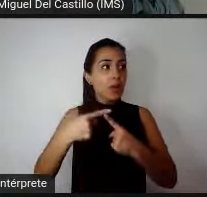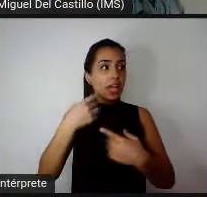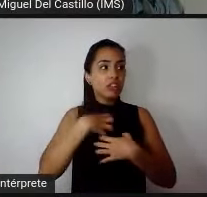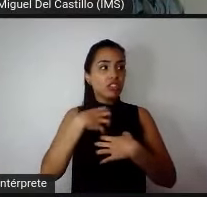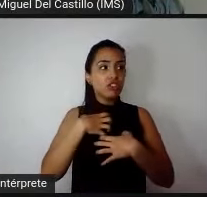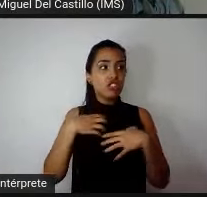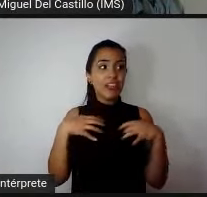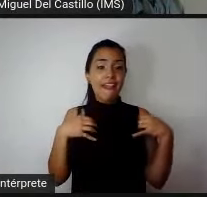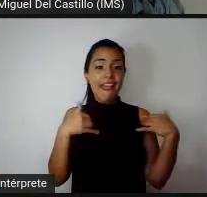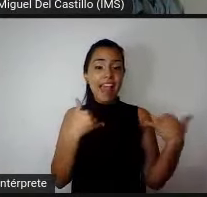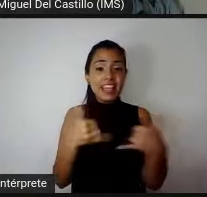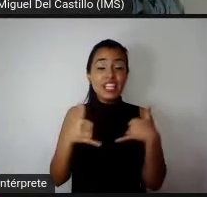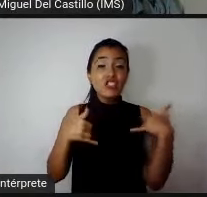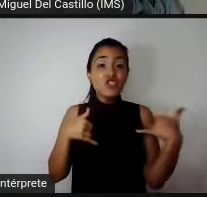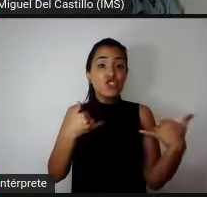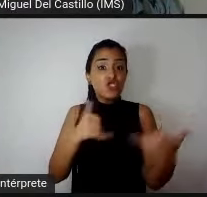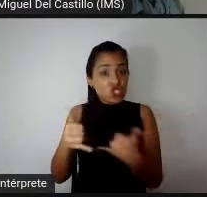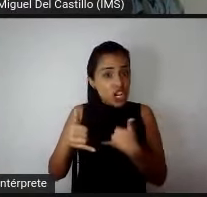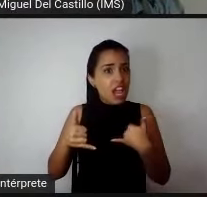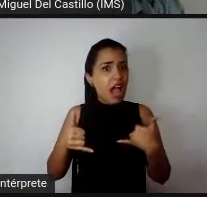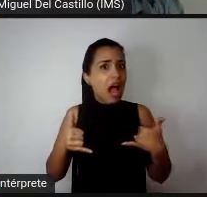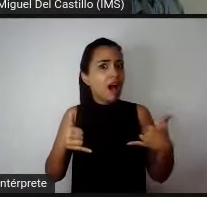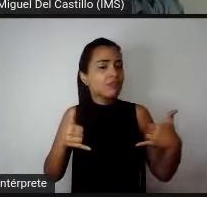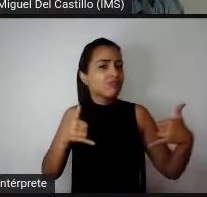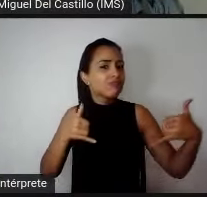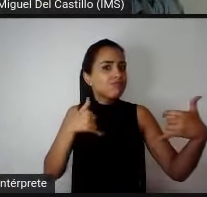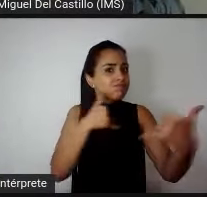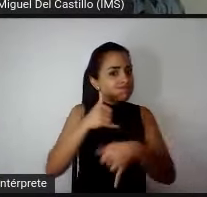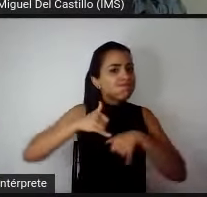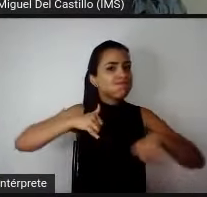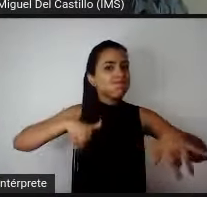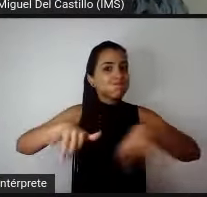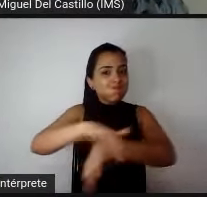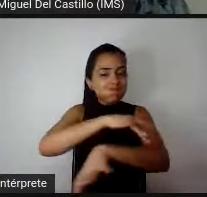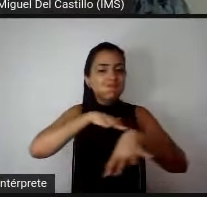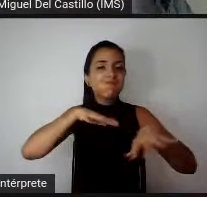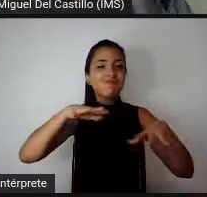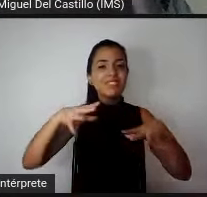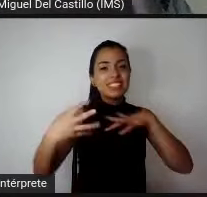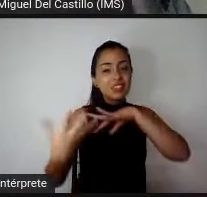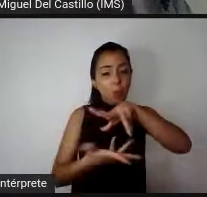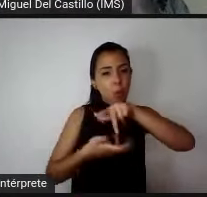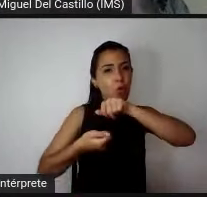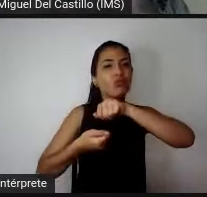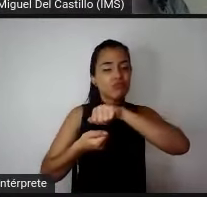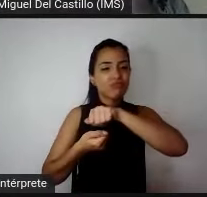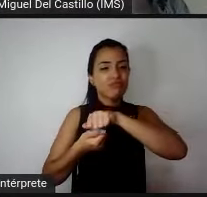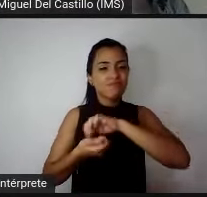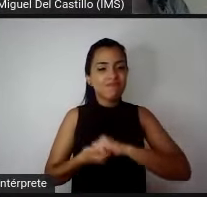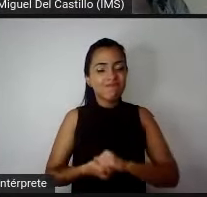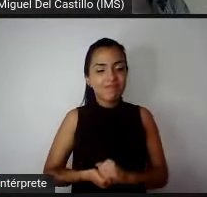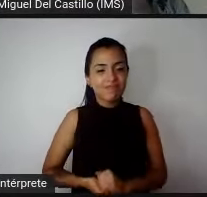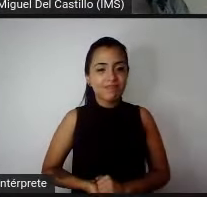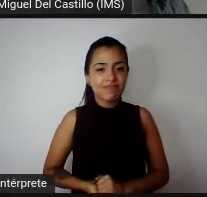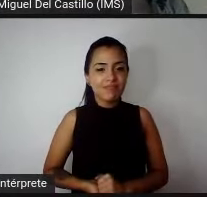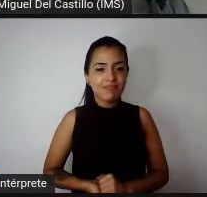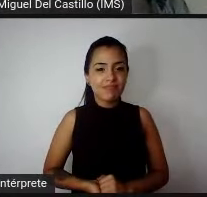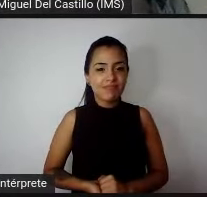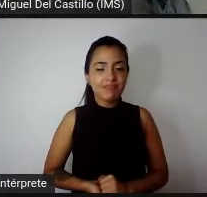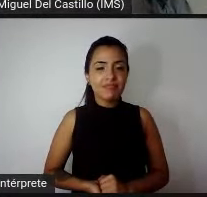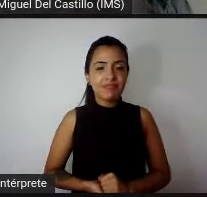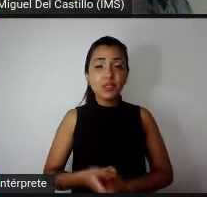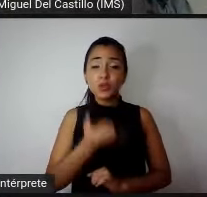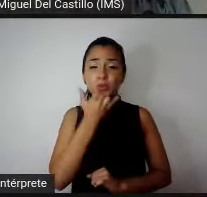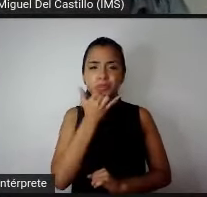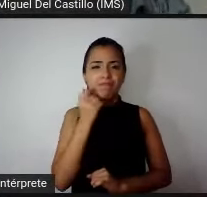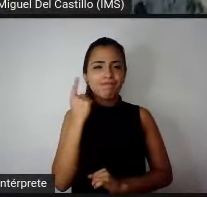reflete no que você faz pela vida toda, não pela vida toda. Depois deixa eu pensar, porque me falou tanta coisa aí que tenho que